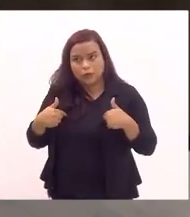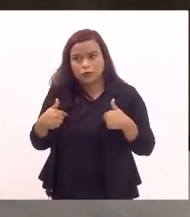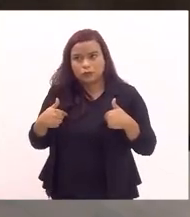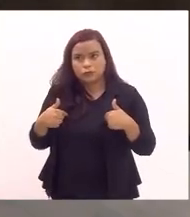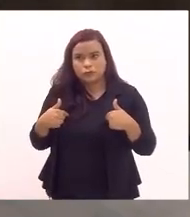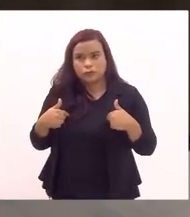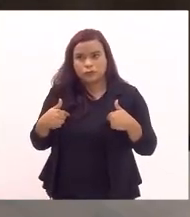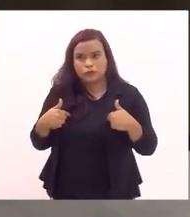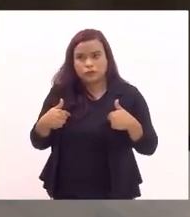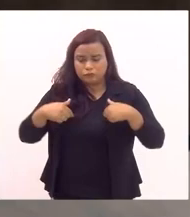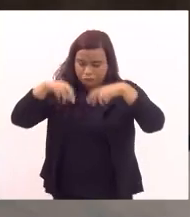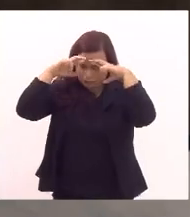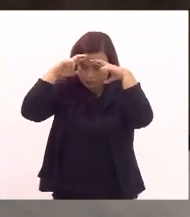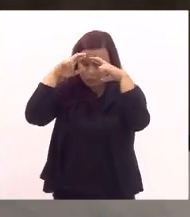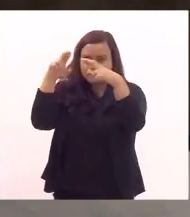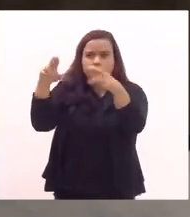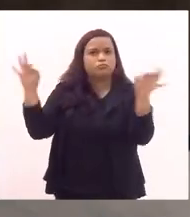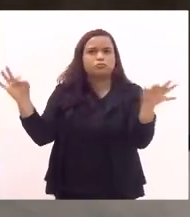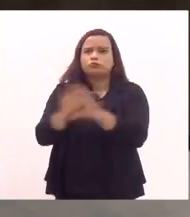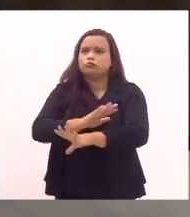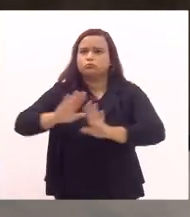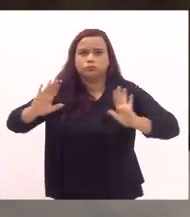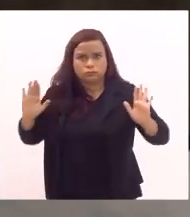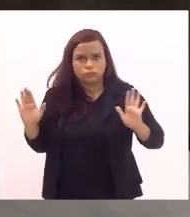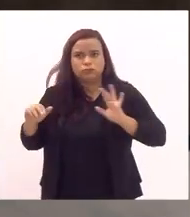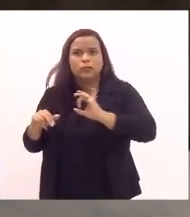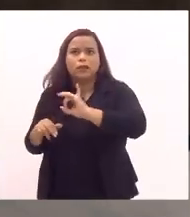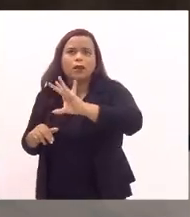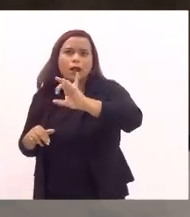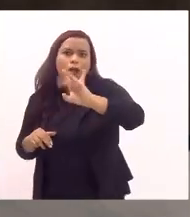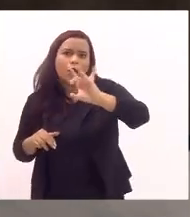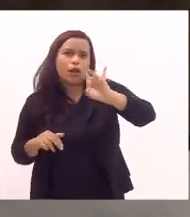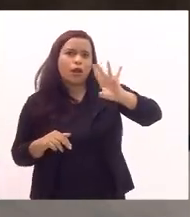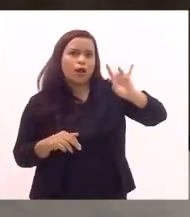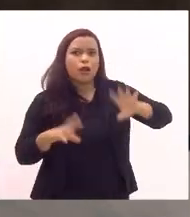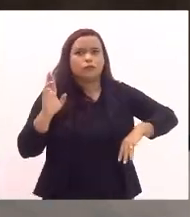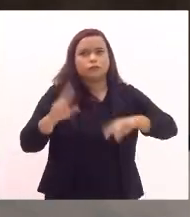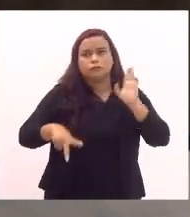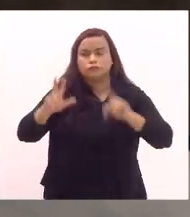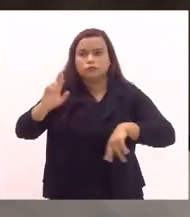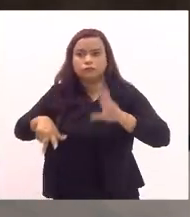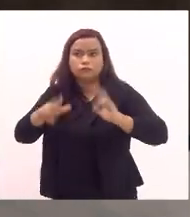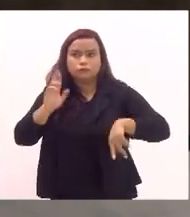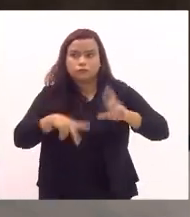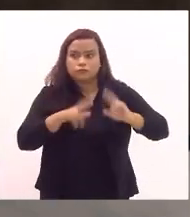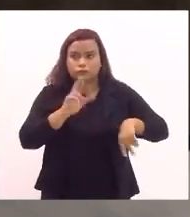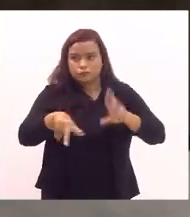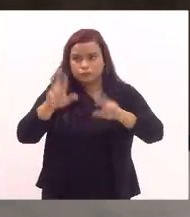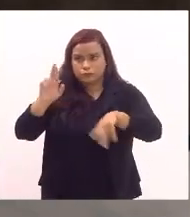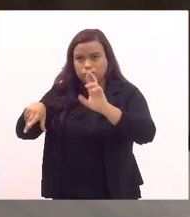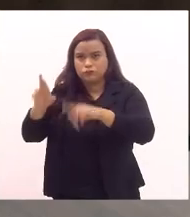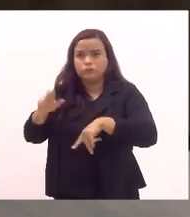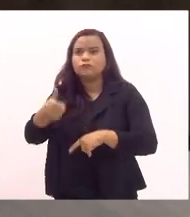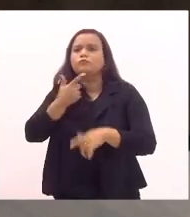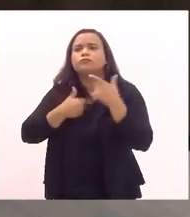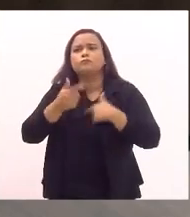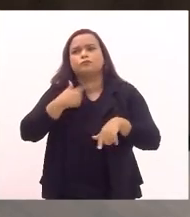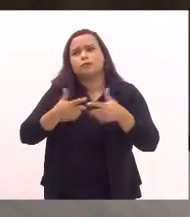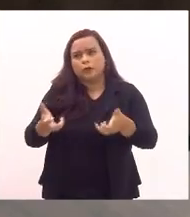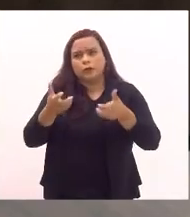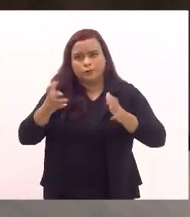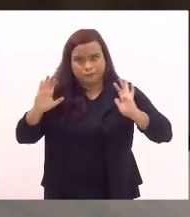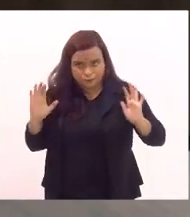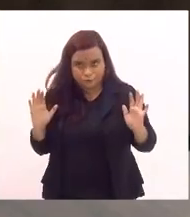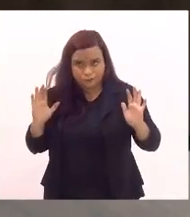absolutamente respeito aqui cada um vota Como assim o desejar